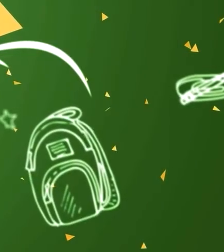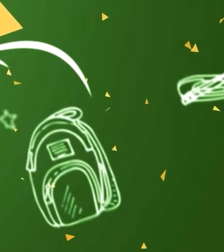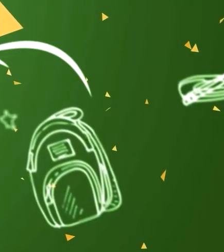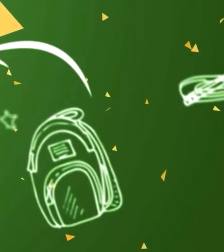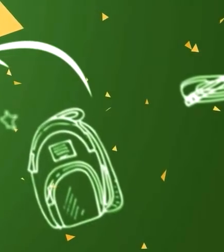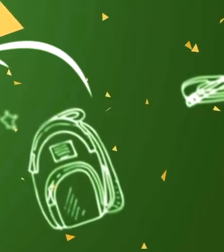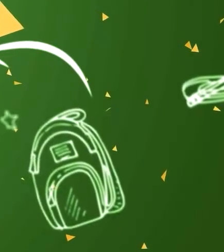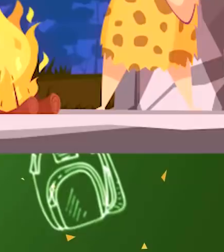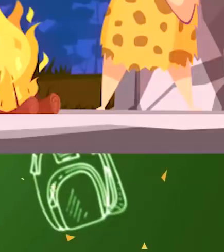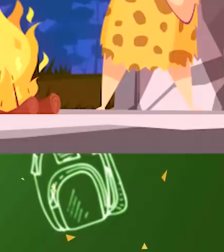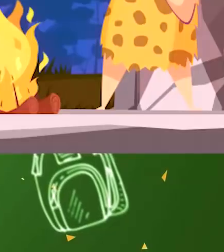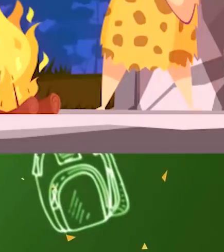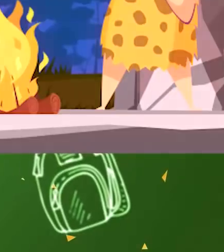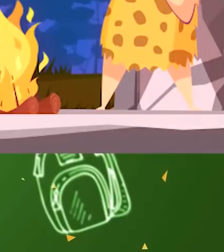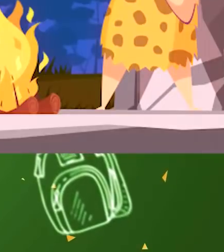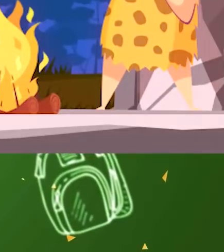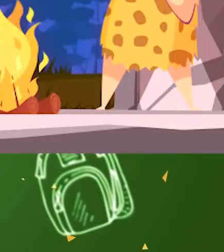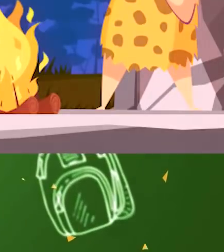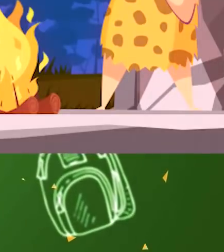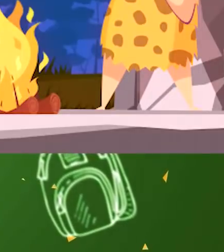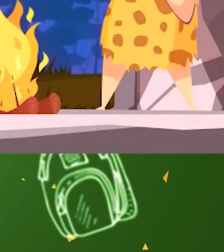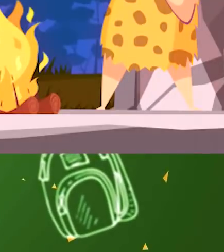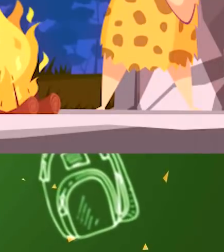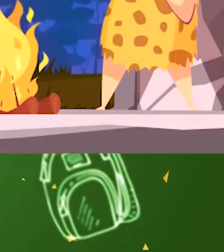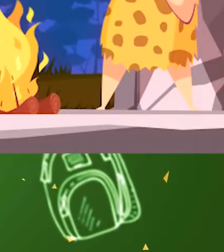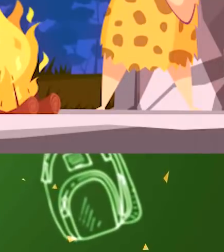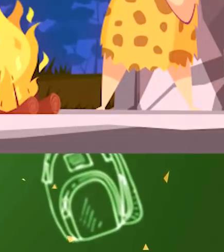Lá no passado,